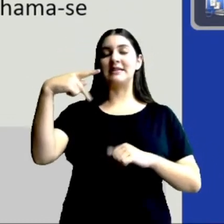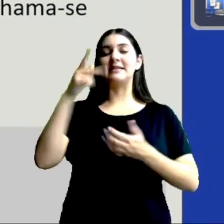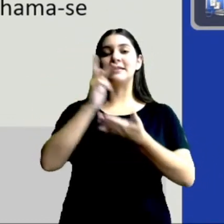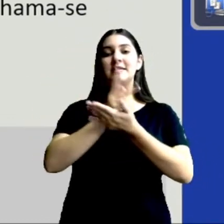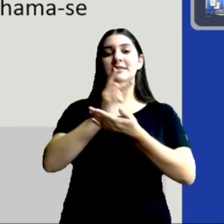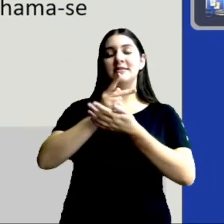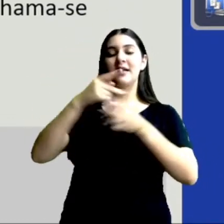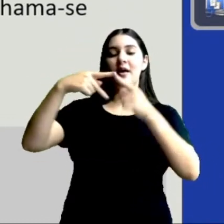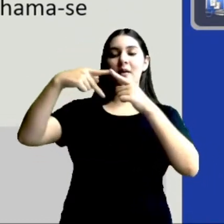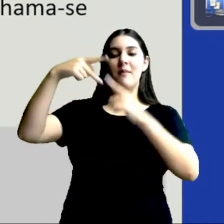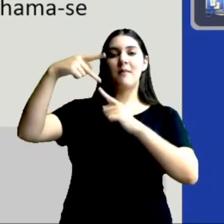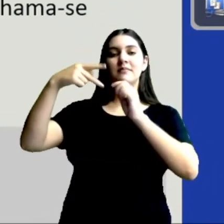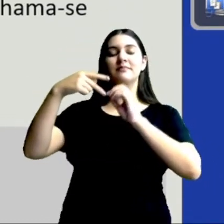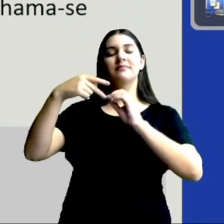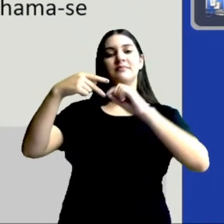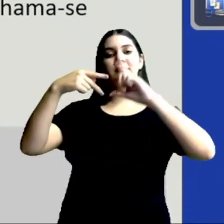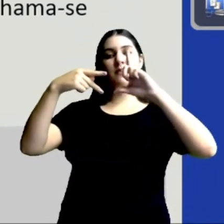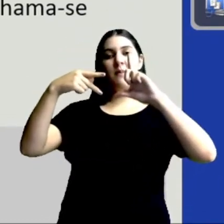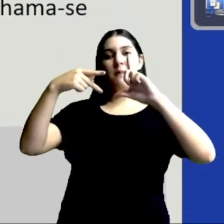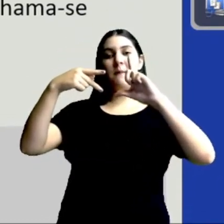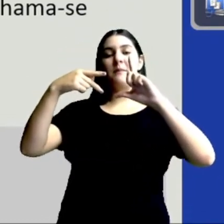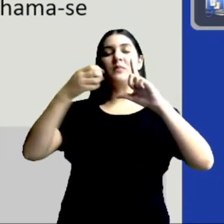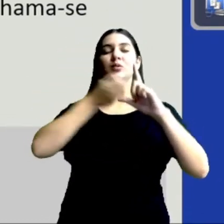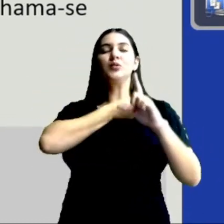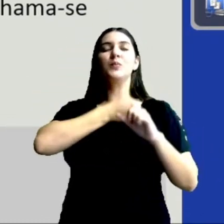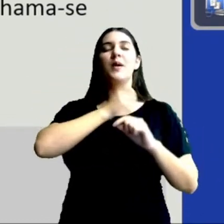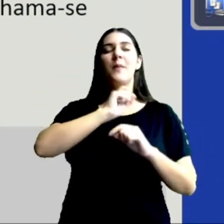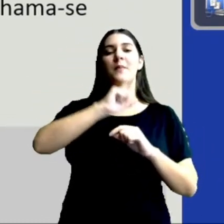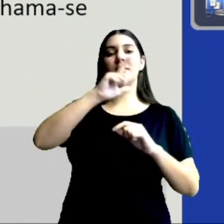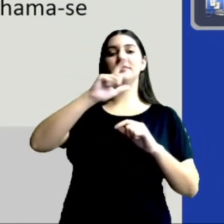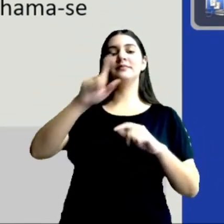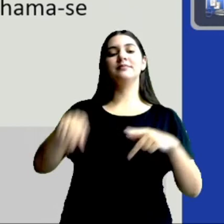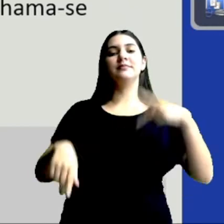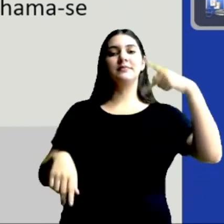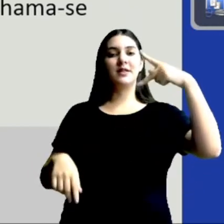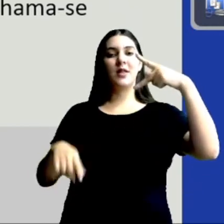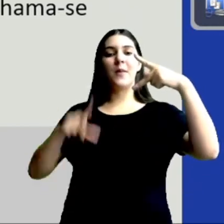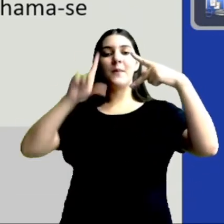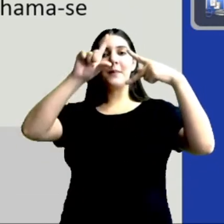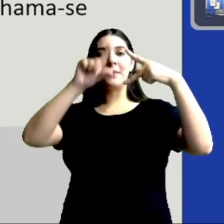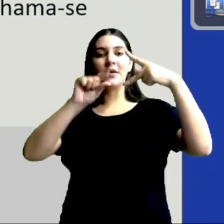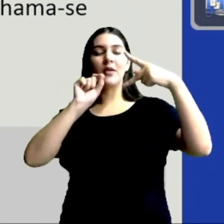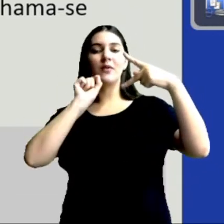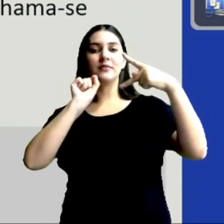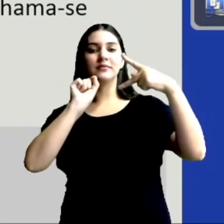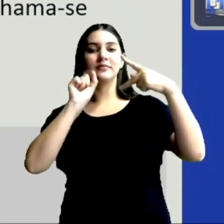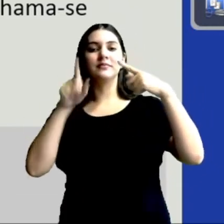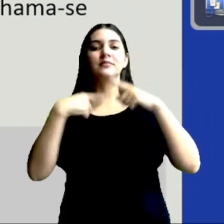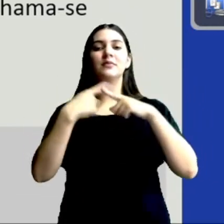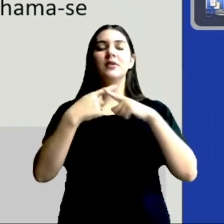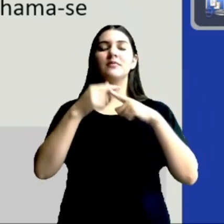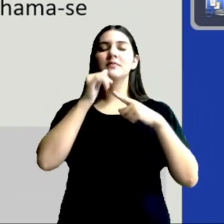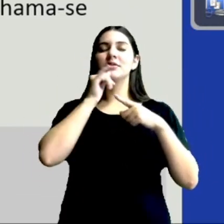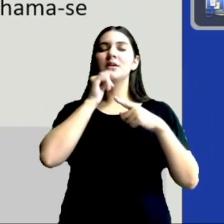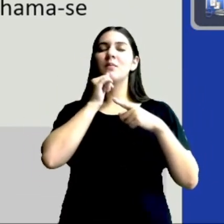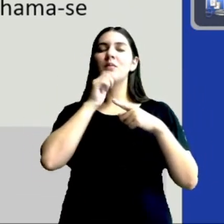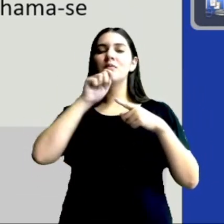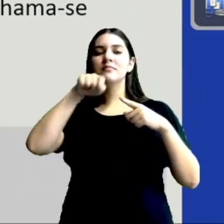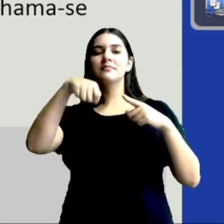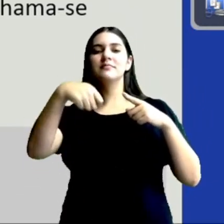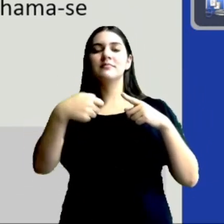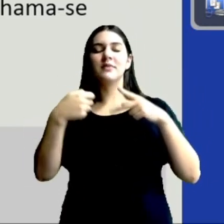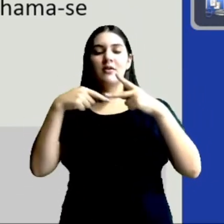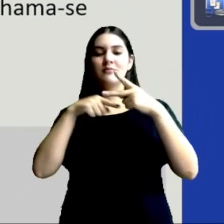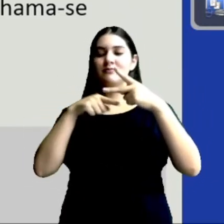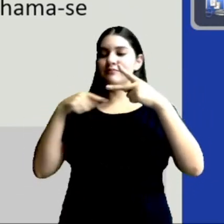maior lado, né? E este daqui é o sinal de menor que. Quando a gente tem um sinalzinho assim embaixo, ó, nós dizemos